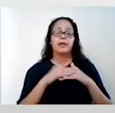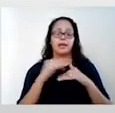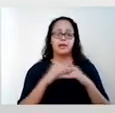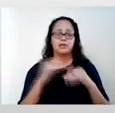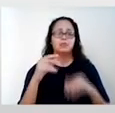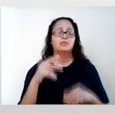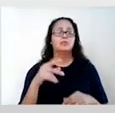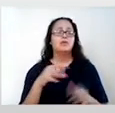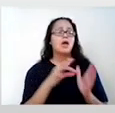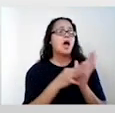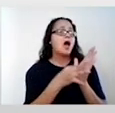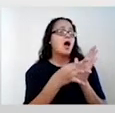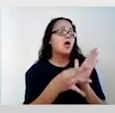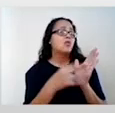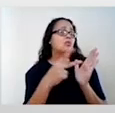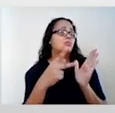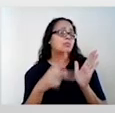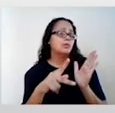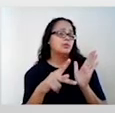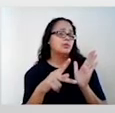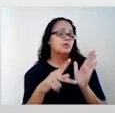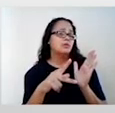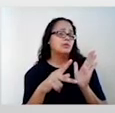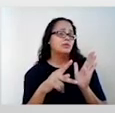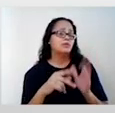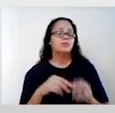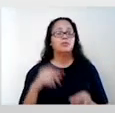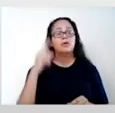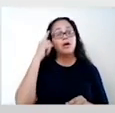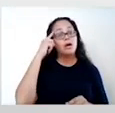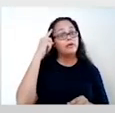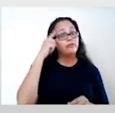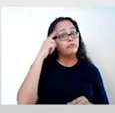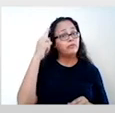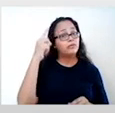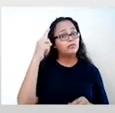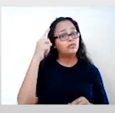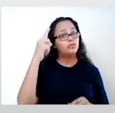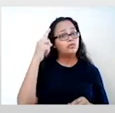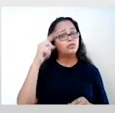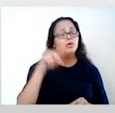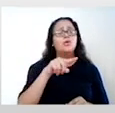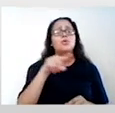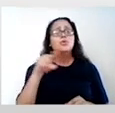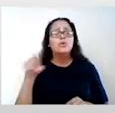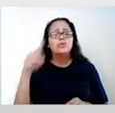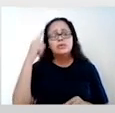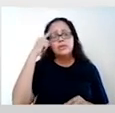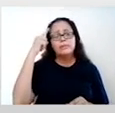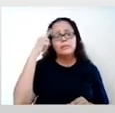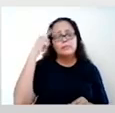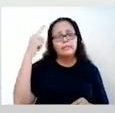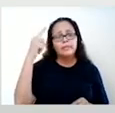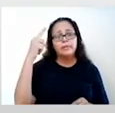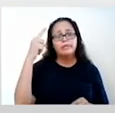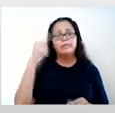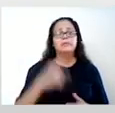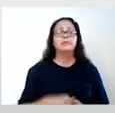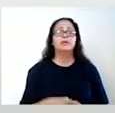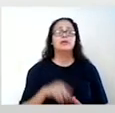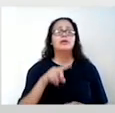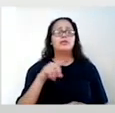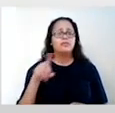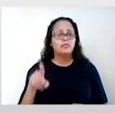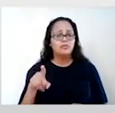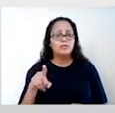é a sua opinião, então, sobre isso? Então, agora é a hora de refletir. Olha, o que você pensa a respeito desse assunto? Né?